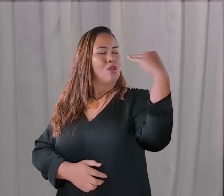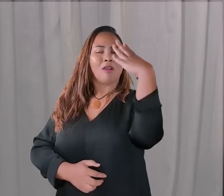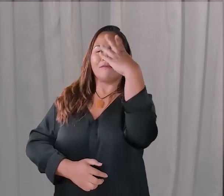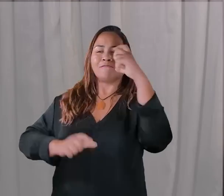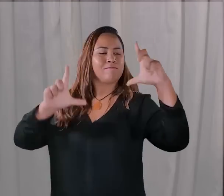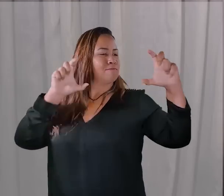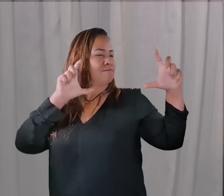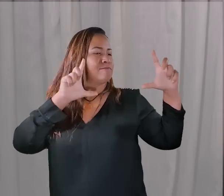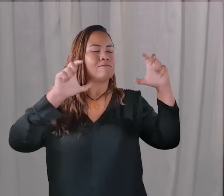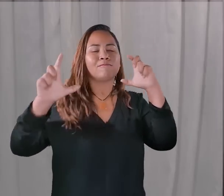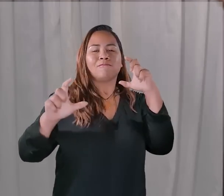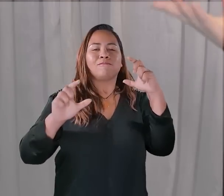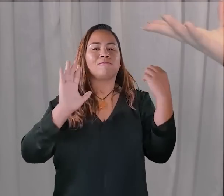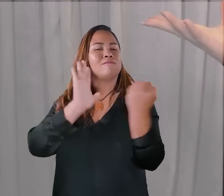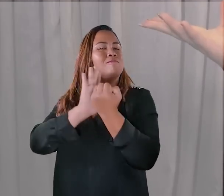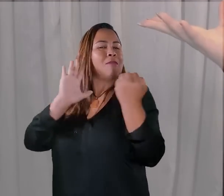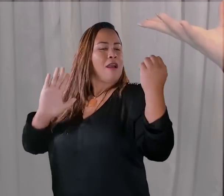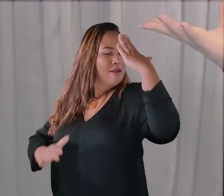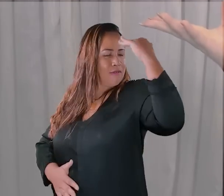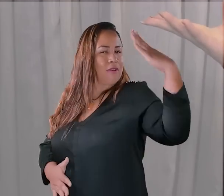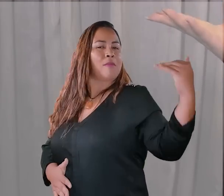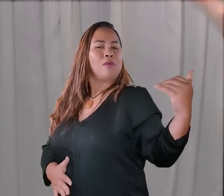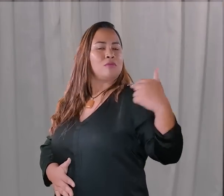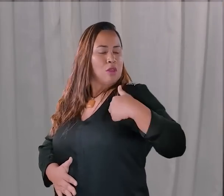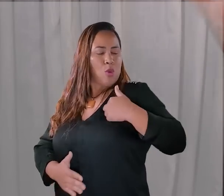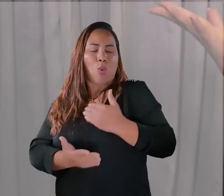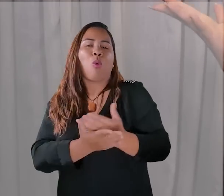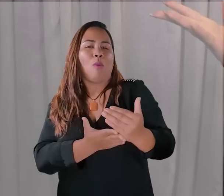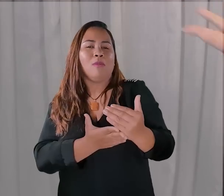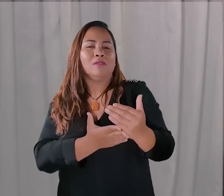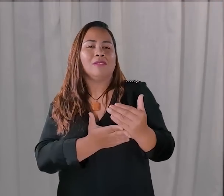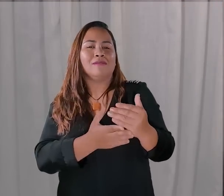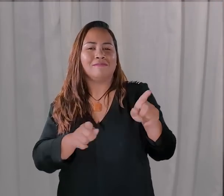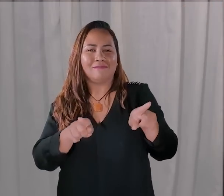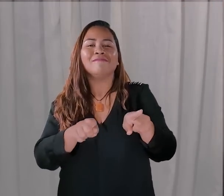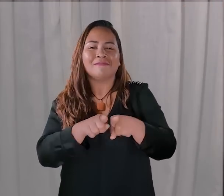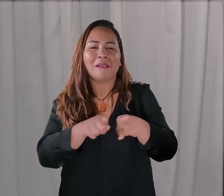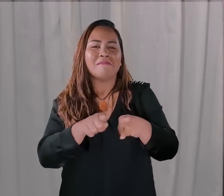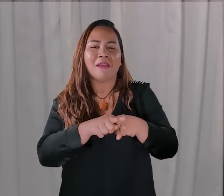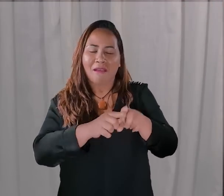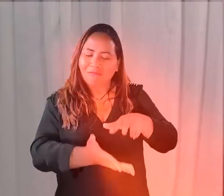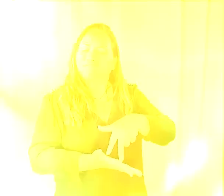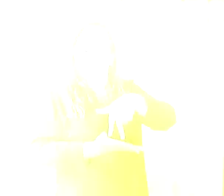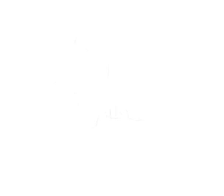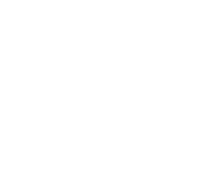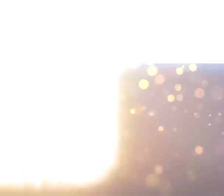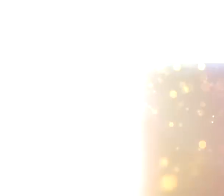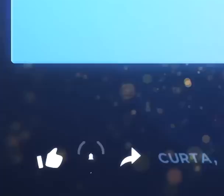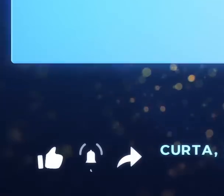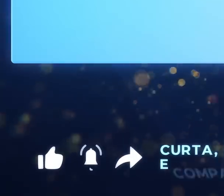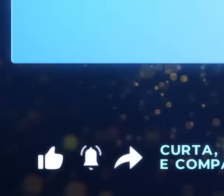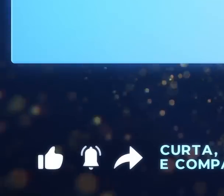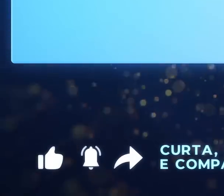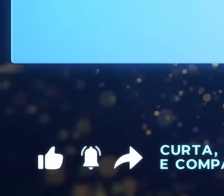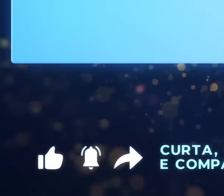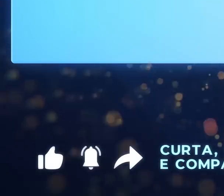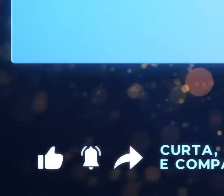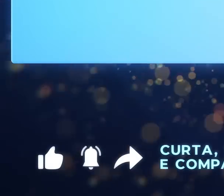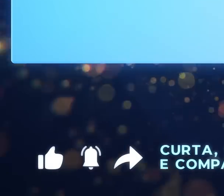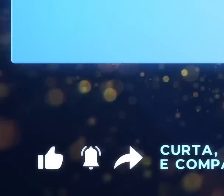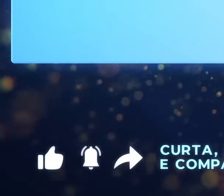e eu comecei a existir de verdade pro mundo. Isso é incrível, isso é incrível, é verdade, é real.